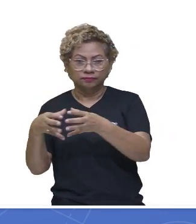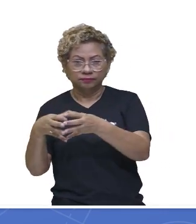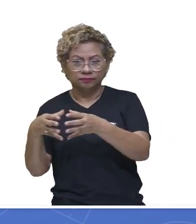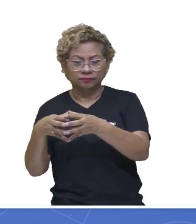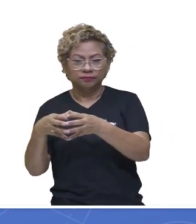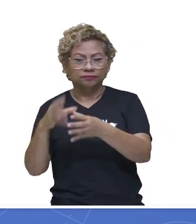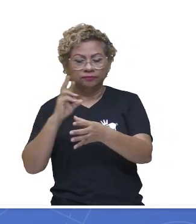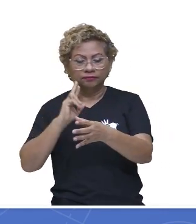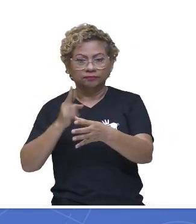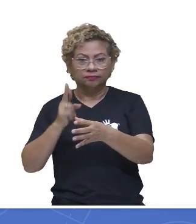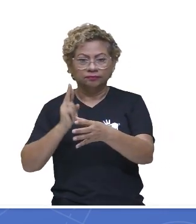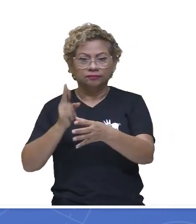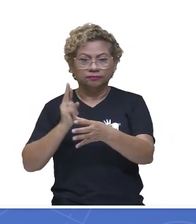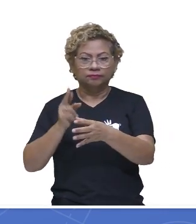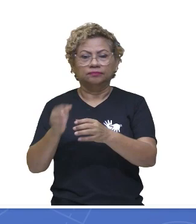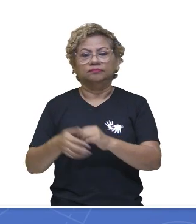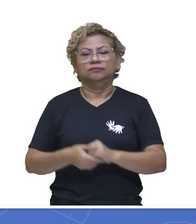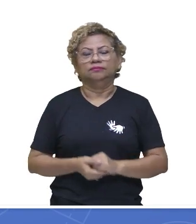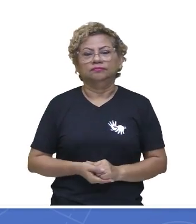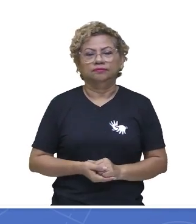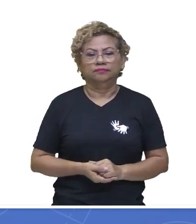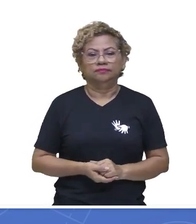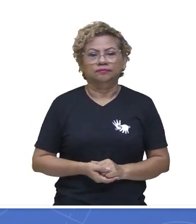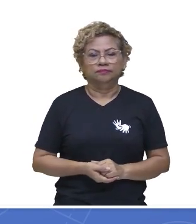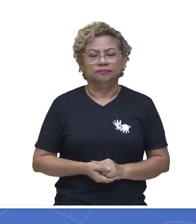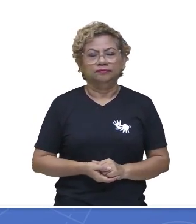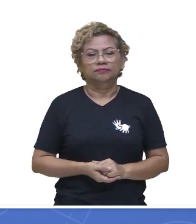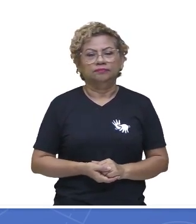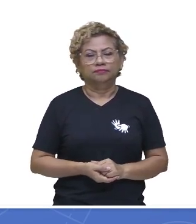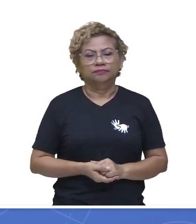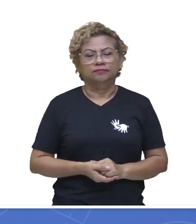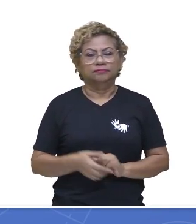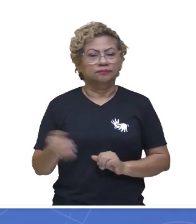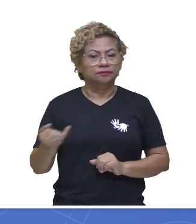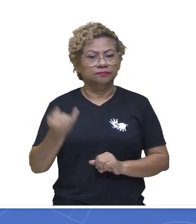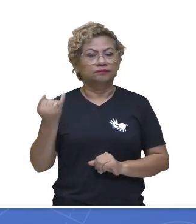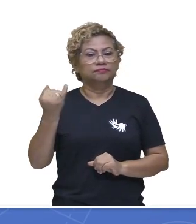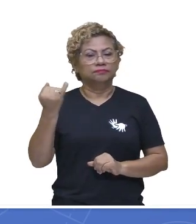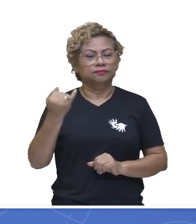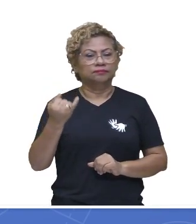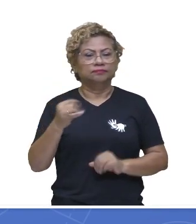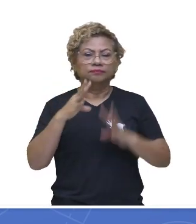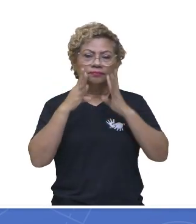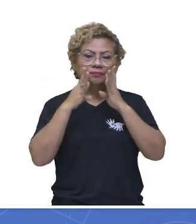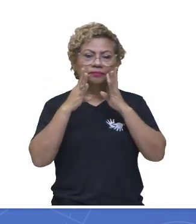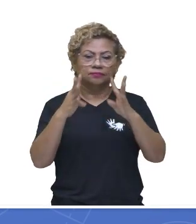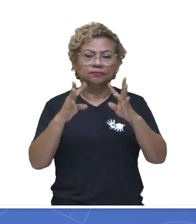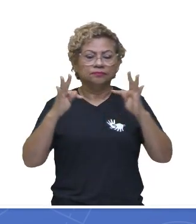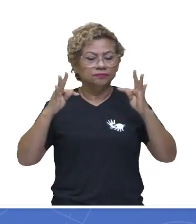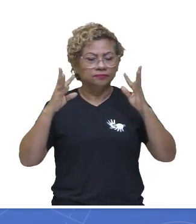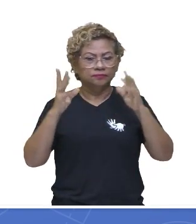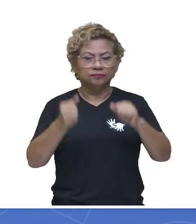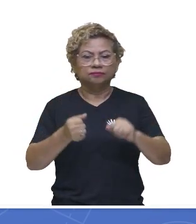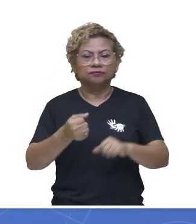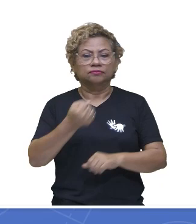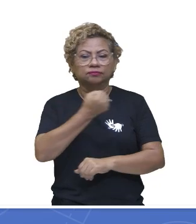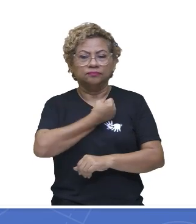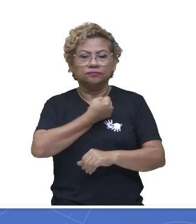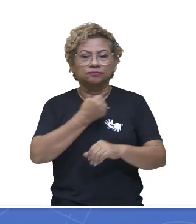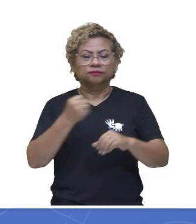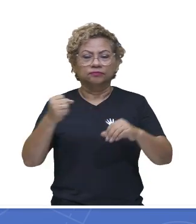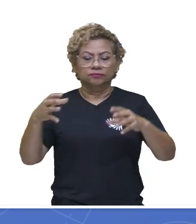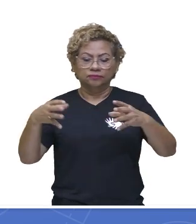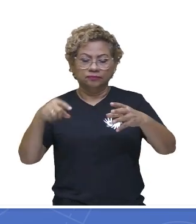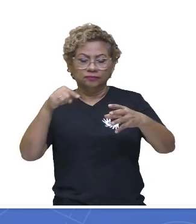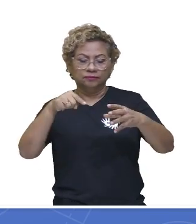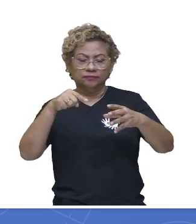matriz identidade é aquela em que a diagonal principal, tá, essa daqui, ó, todos os elementos são iguais a 1